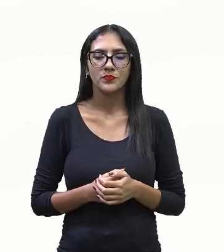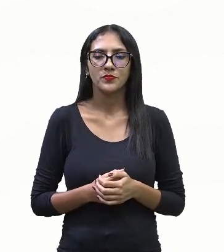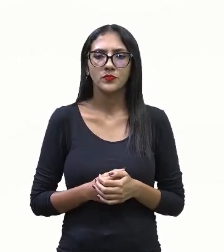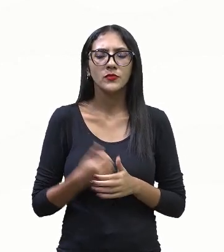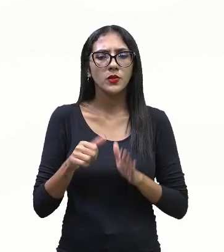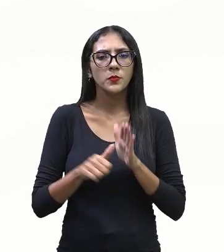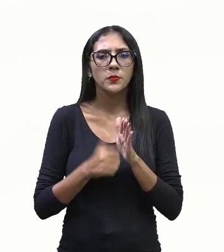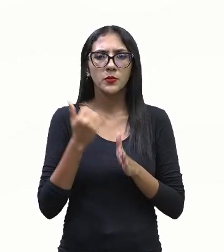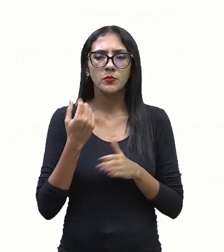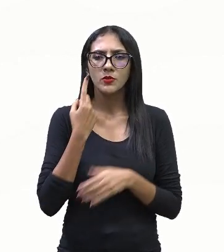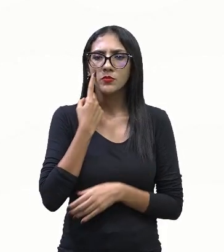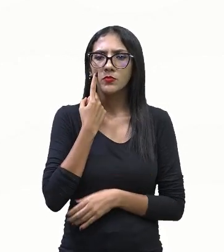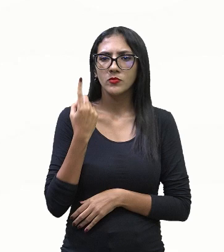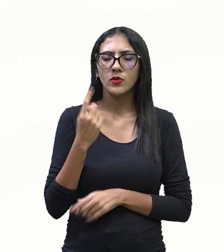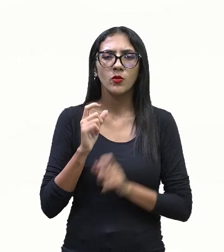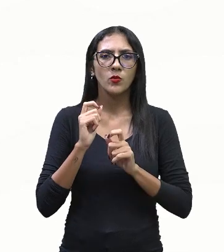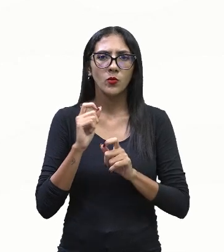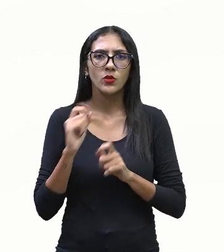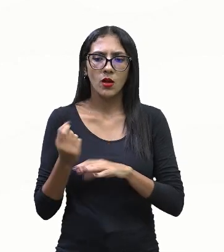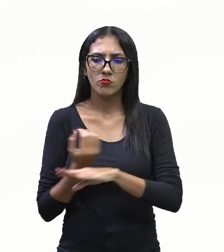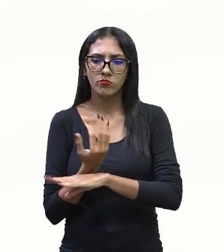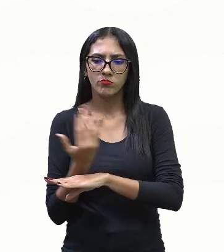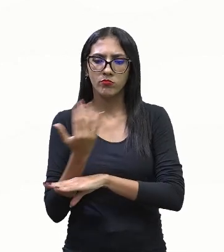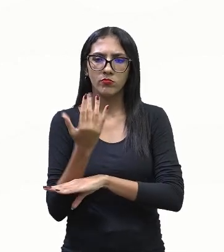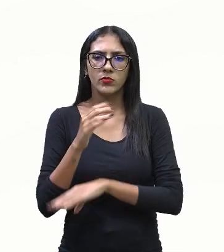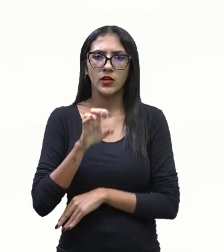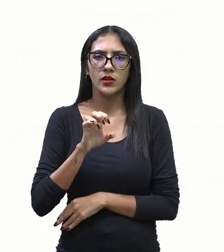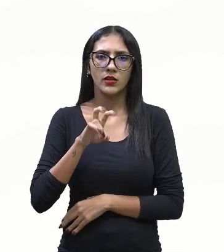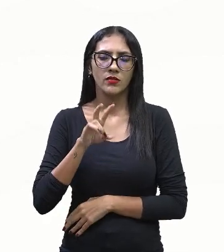é o que a gente chama de evaporação, né?